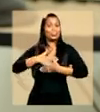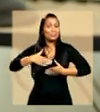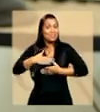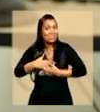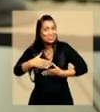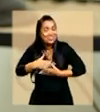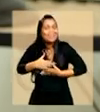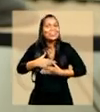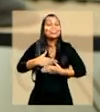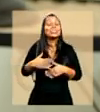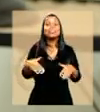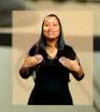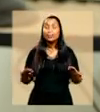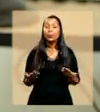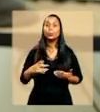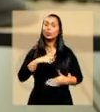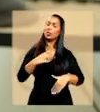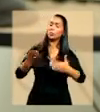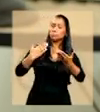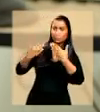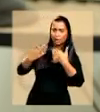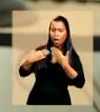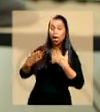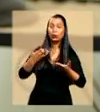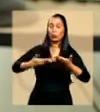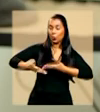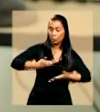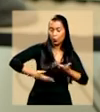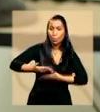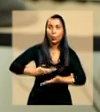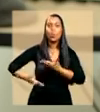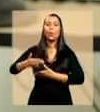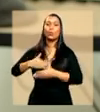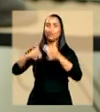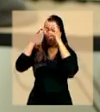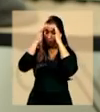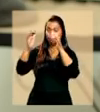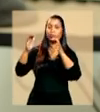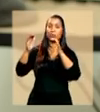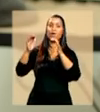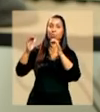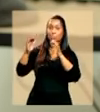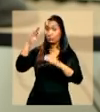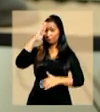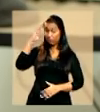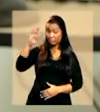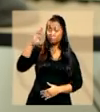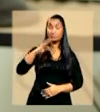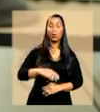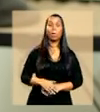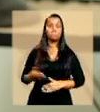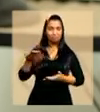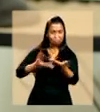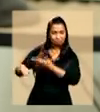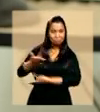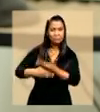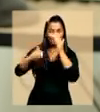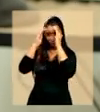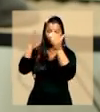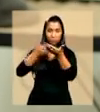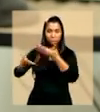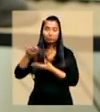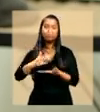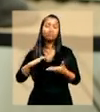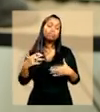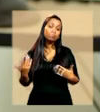seja prazeroso, né? Havendo diálogo, troca, né, e respeito mútuo, principalmente, eu acho